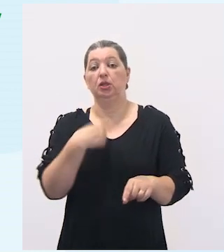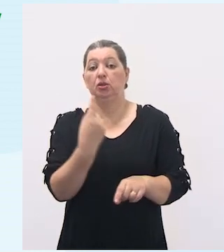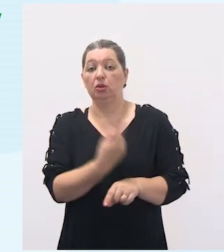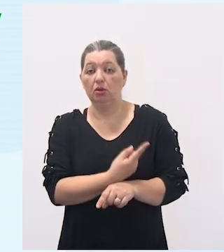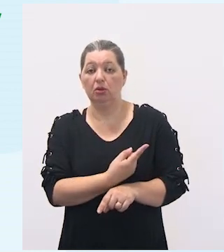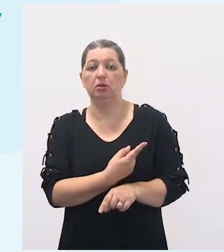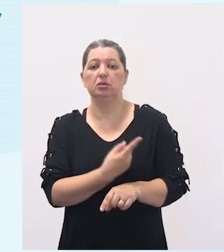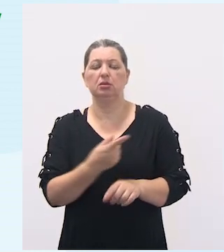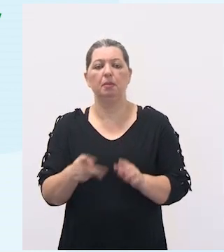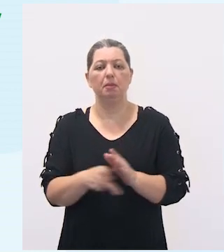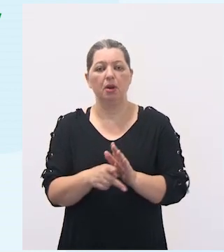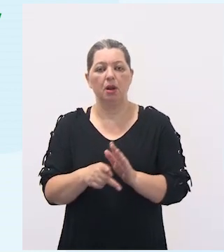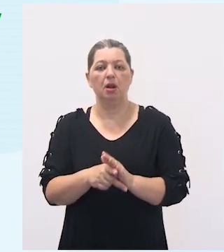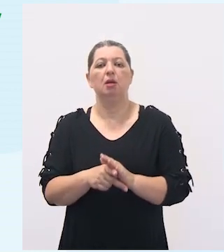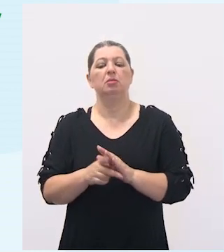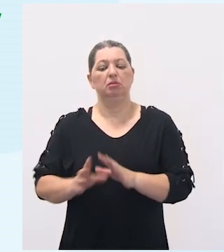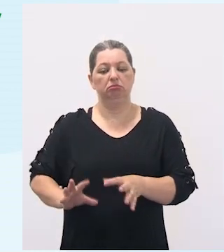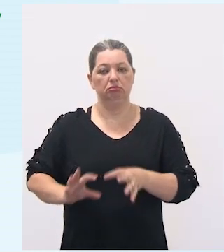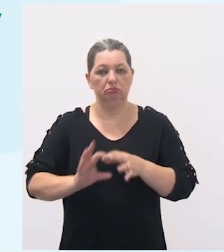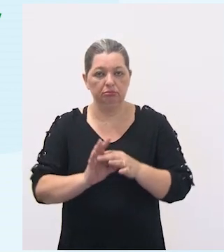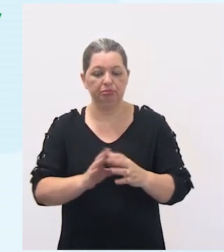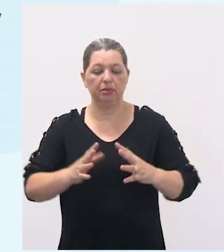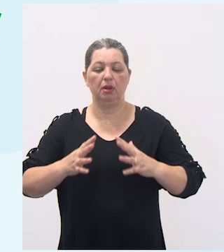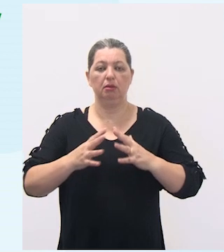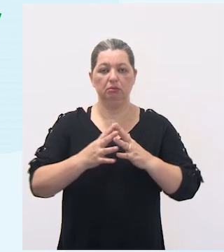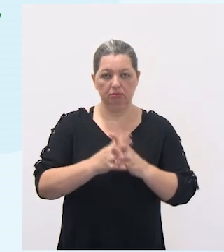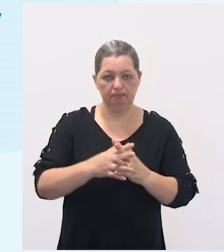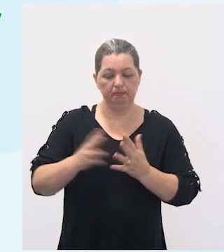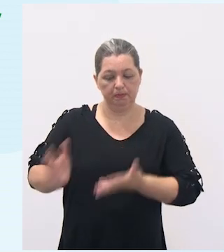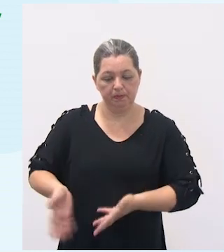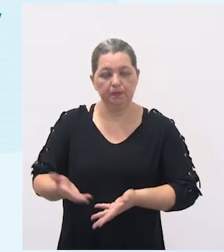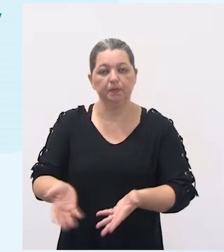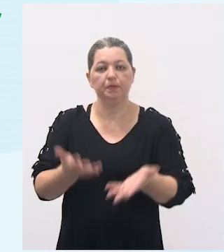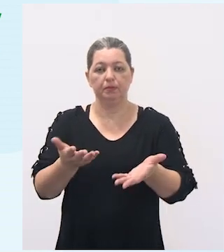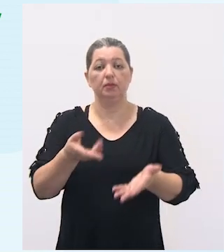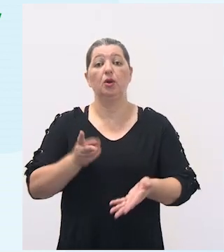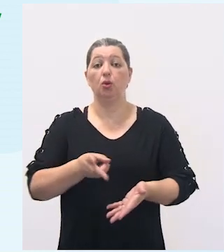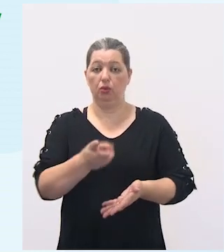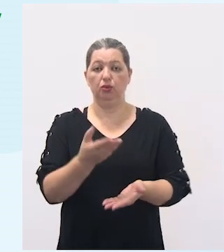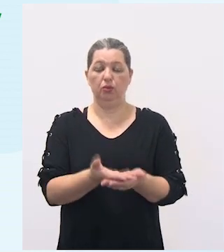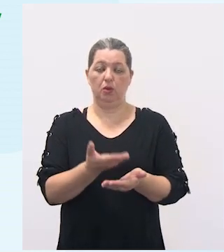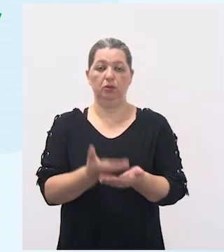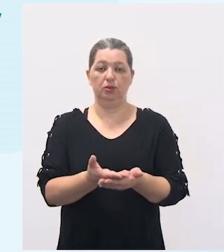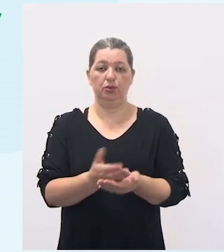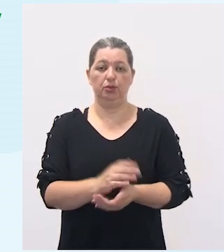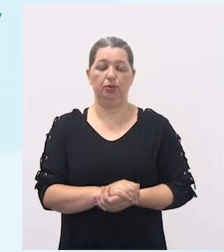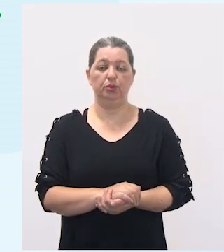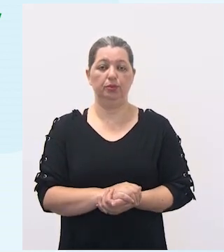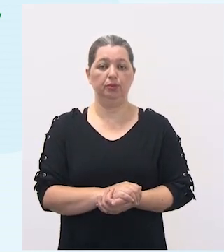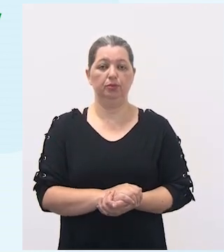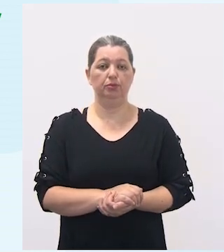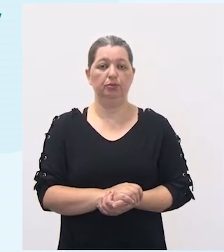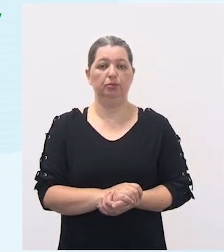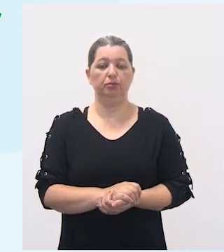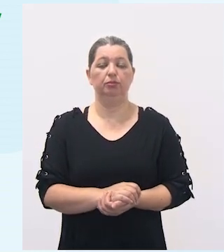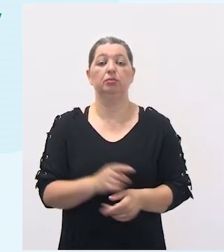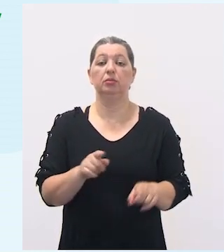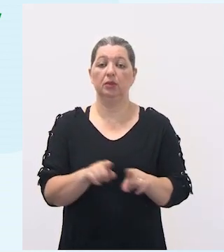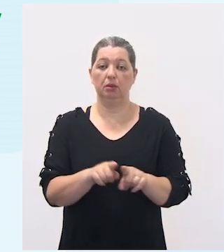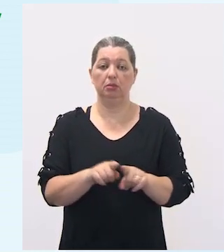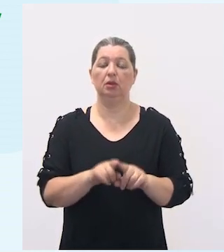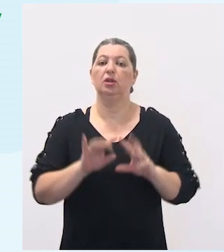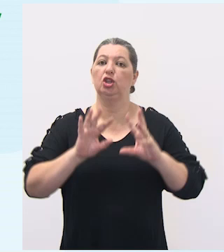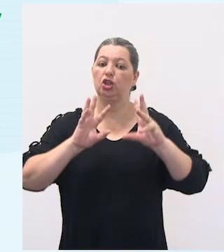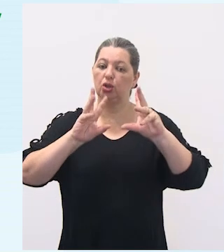mais engajá-los, estimulá-los, para que eles continuem os seus estudos e para que mais